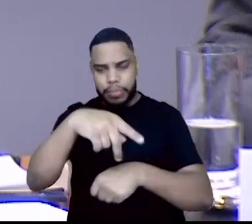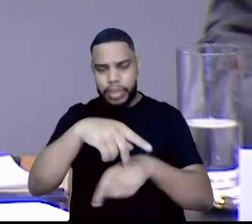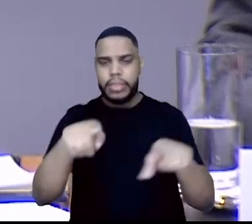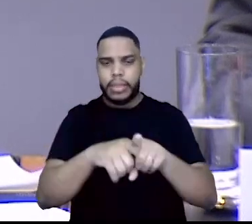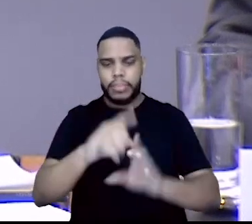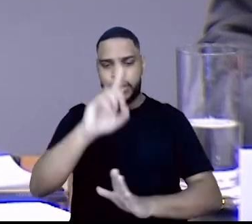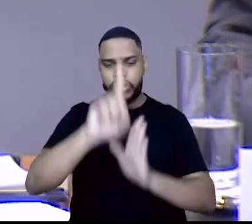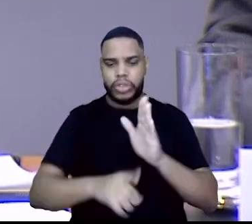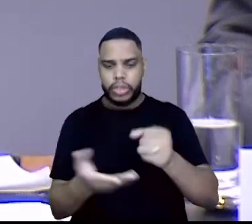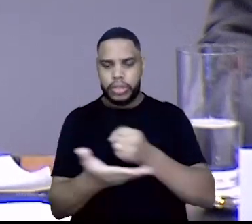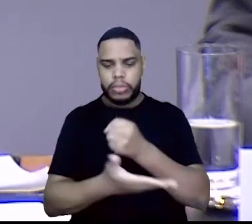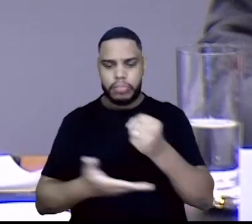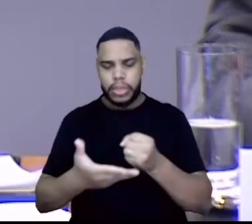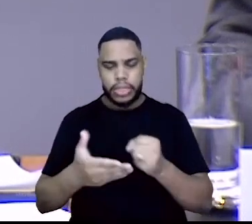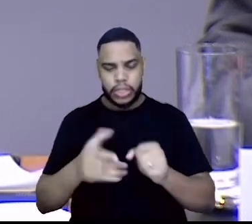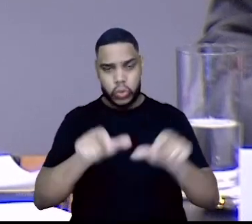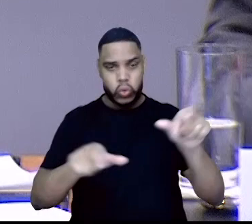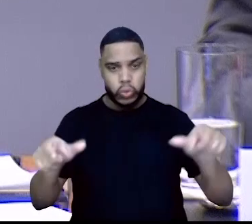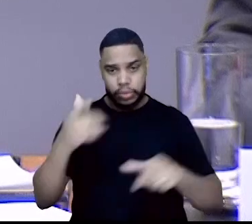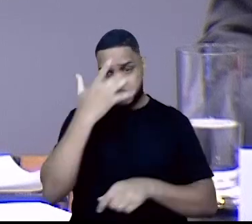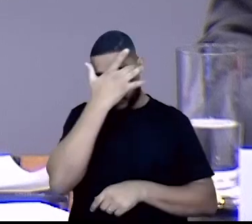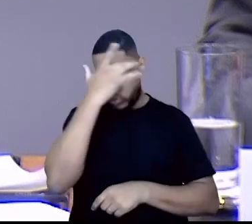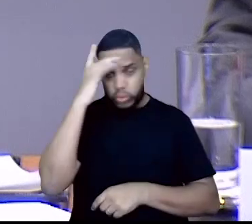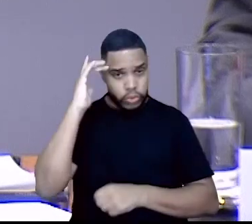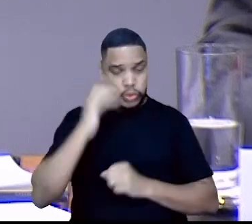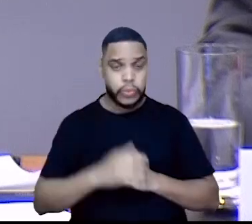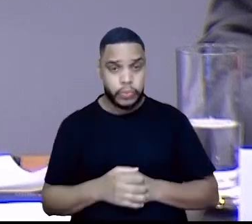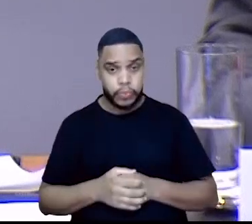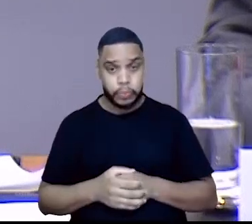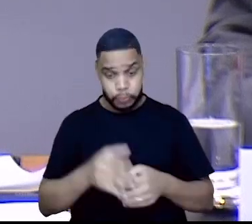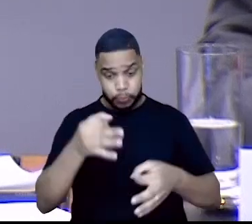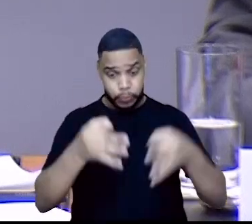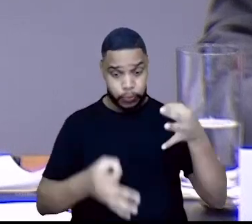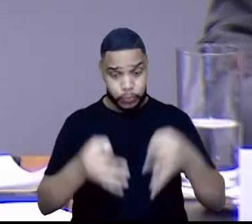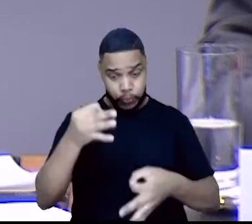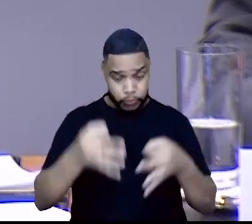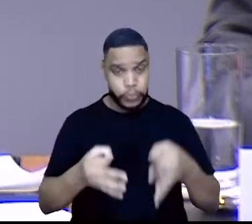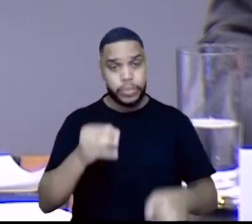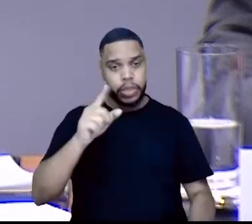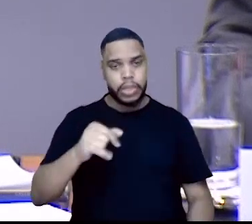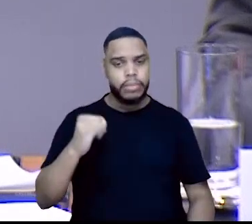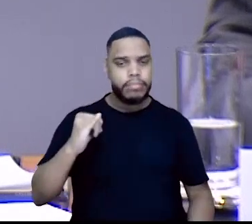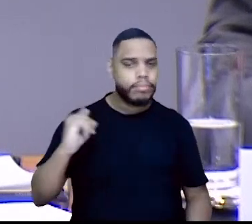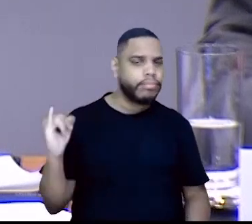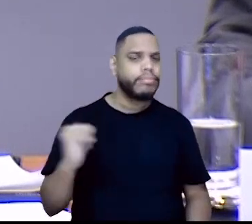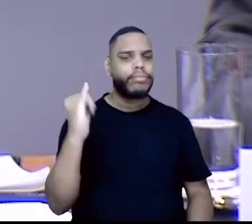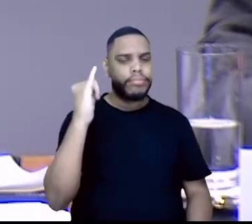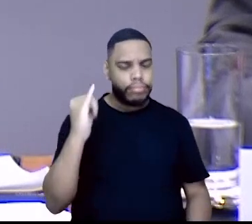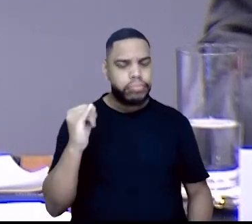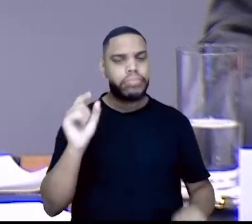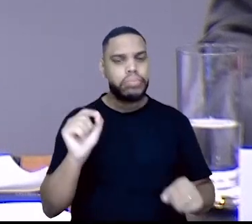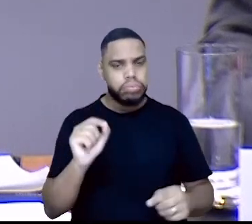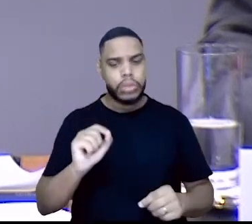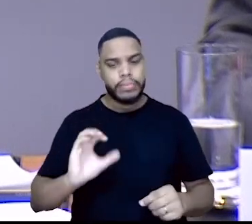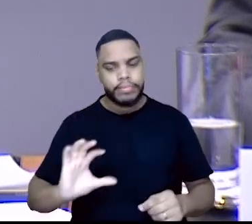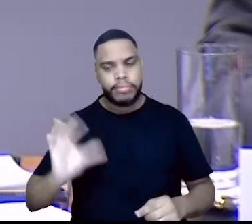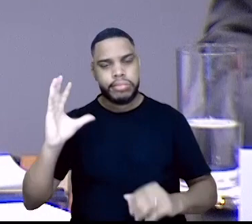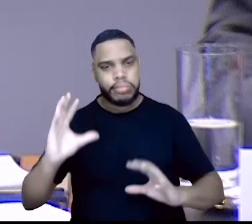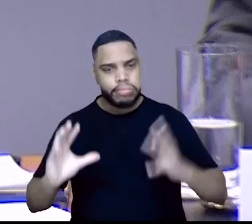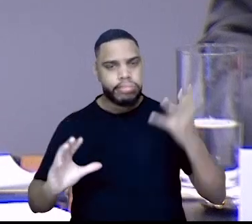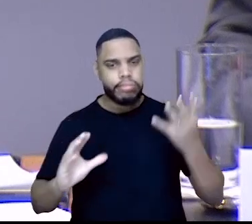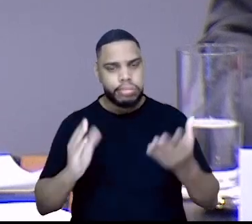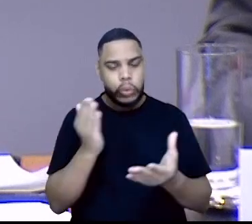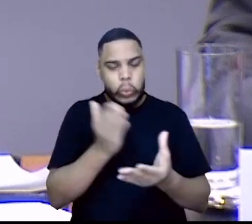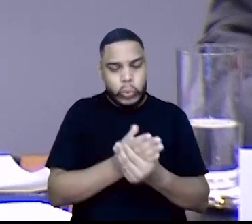fundamentais. Além disso, o judiciário passou a ser o estuário de muitas demandas que o